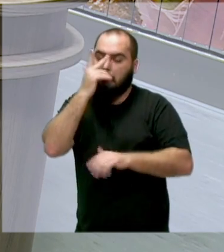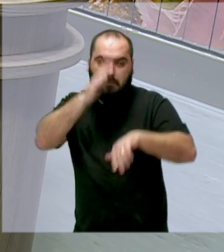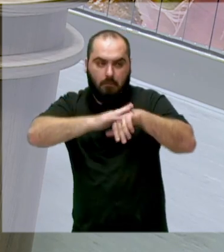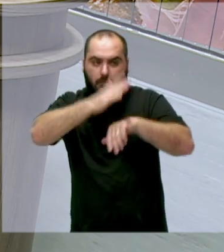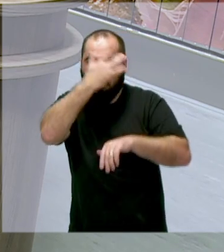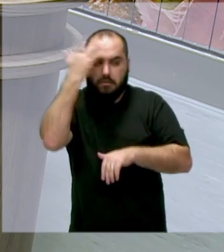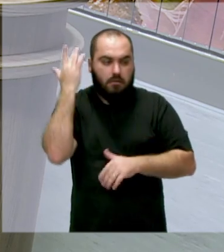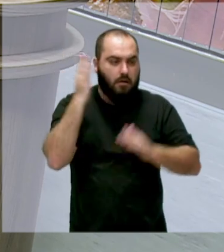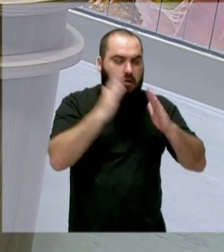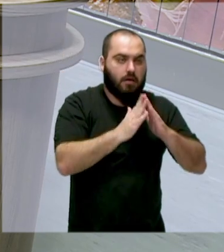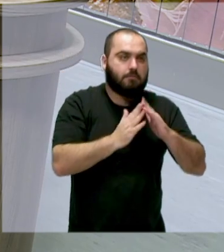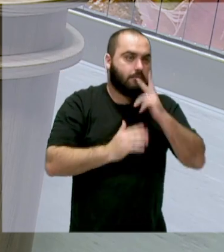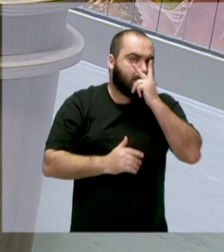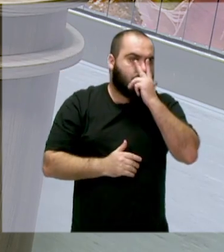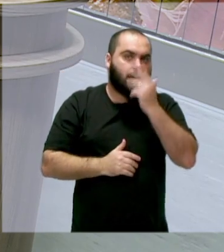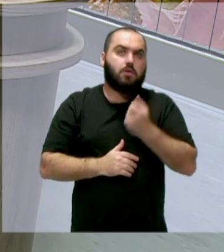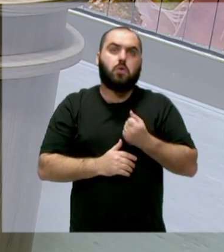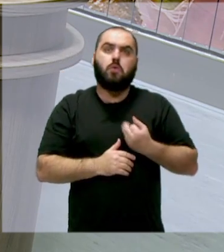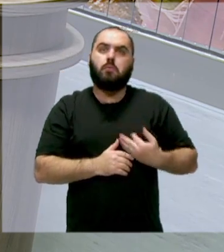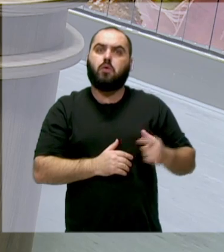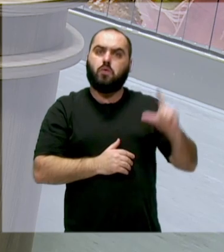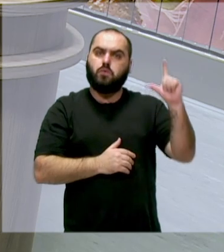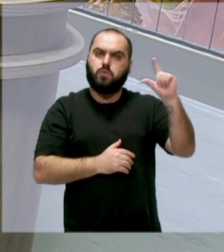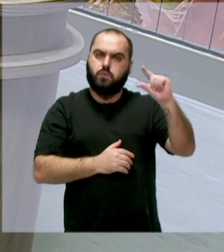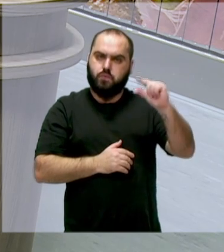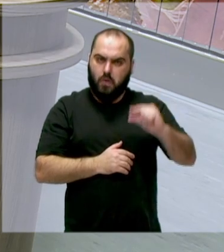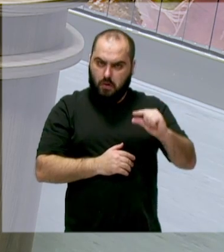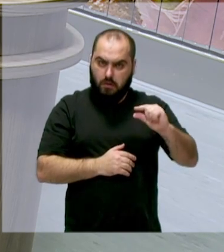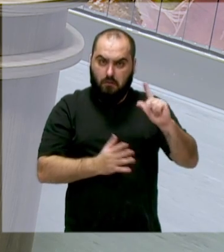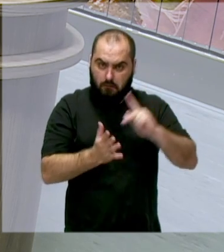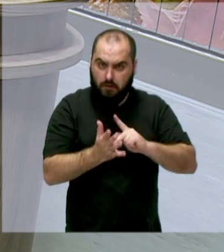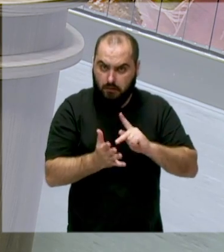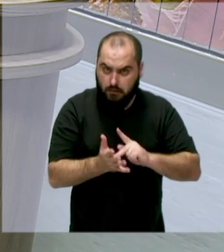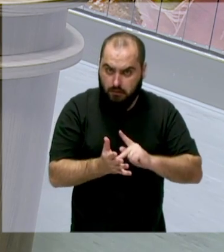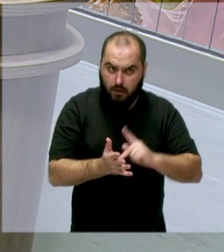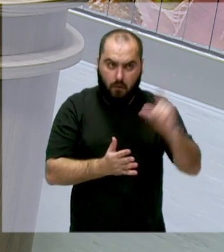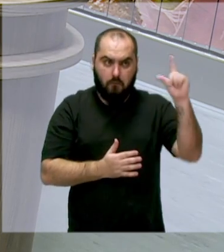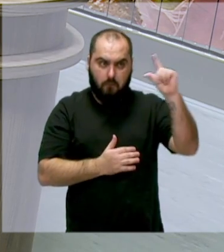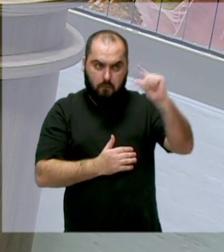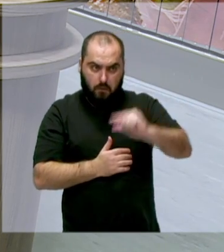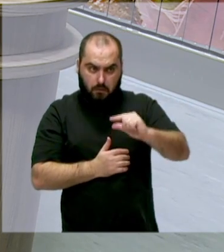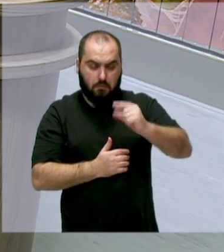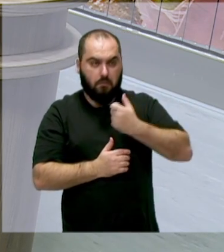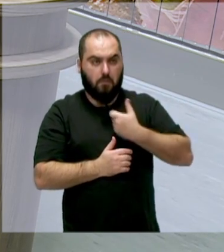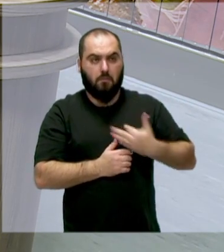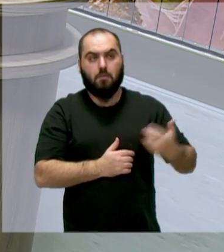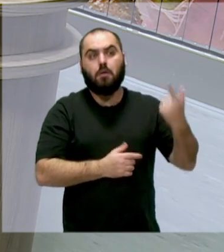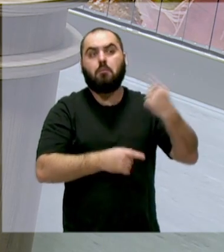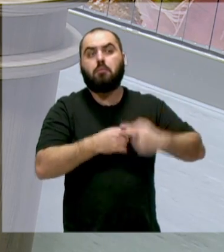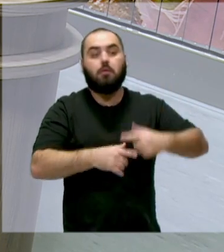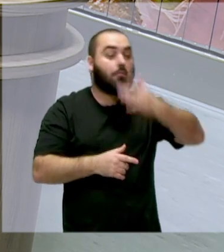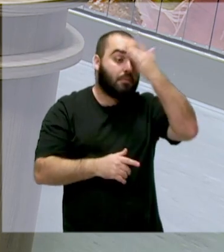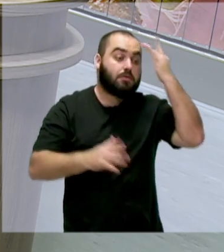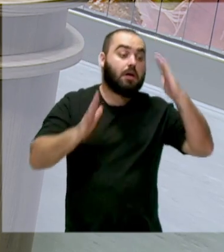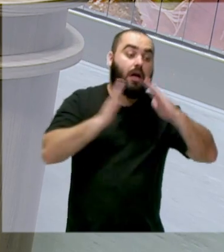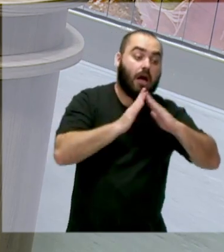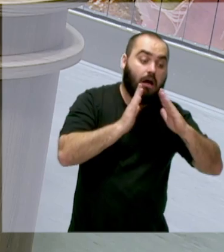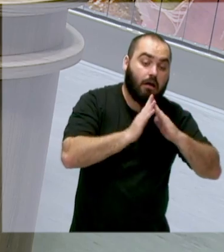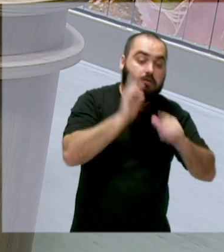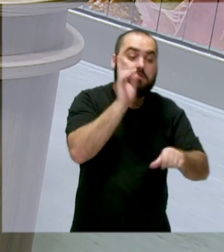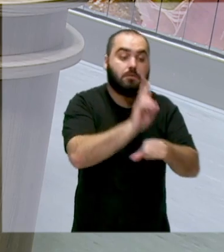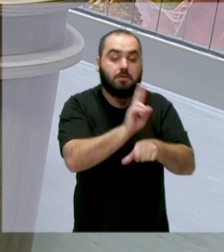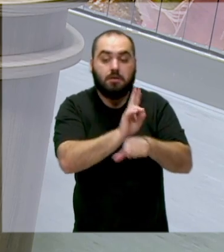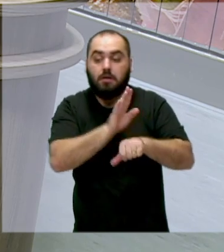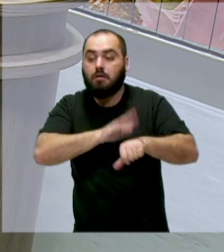exatamente desse número de focos do mosquito da dengue, exatamente porque as pessoas estariam mais em casa, cuidando mais